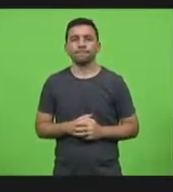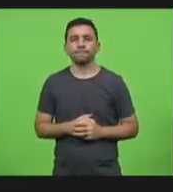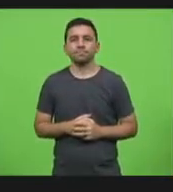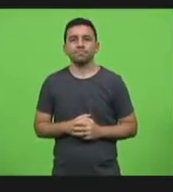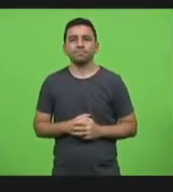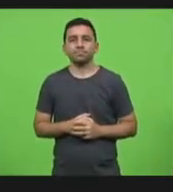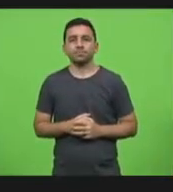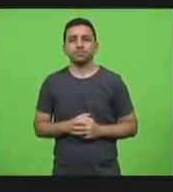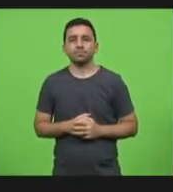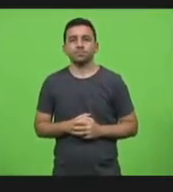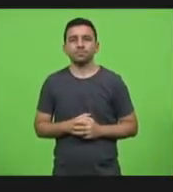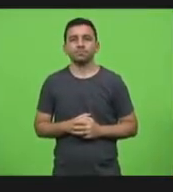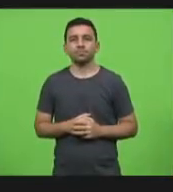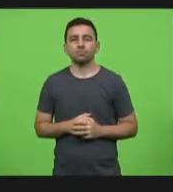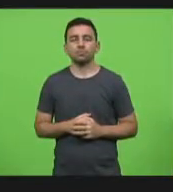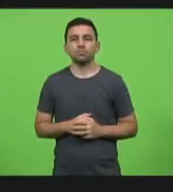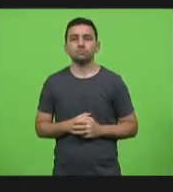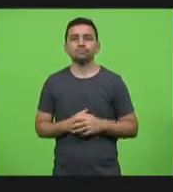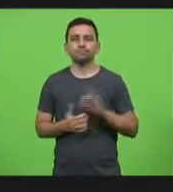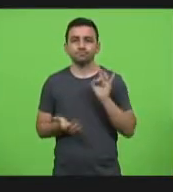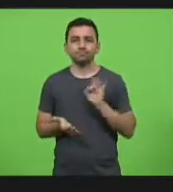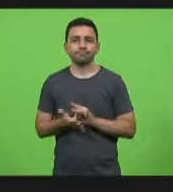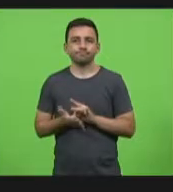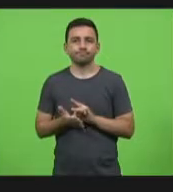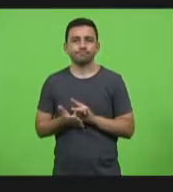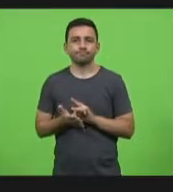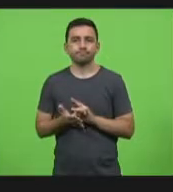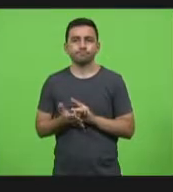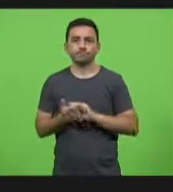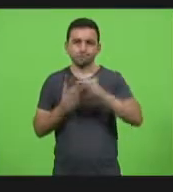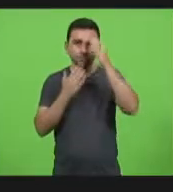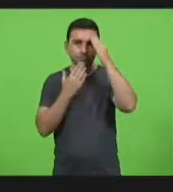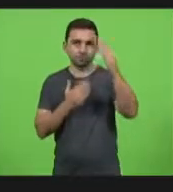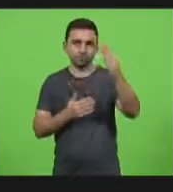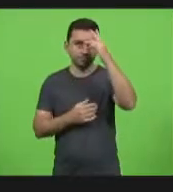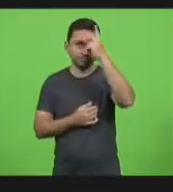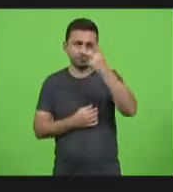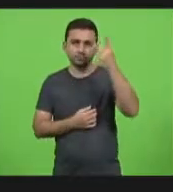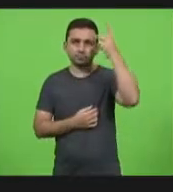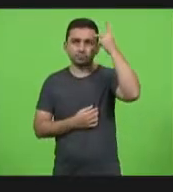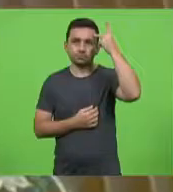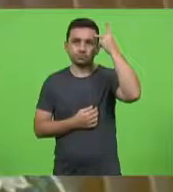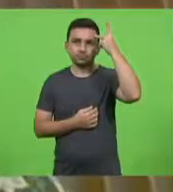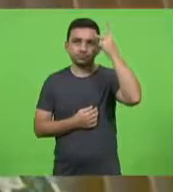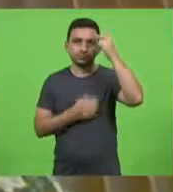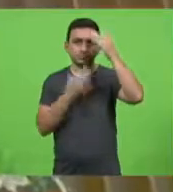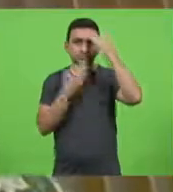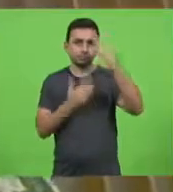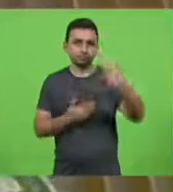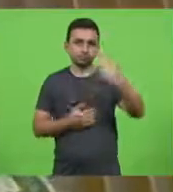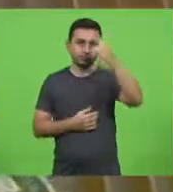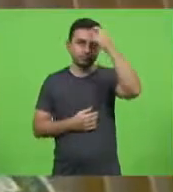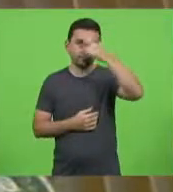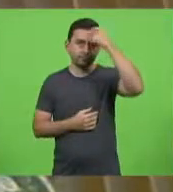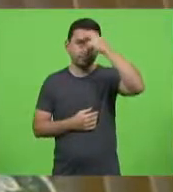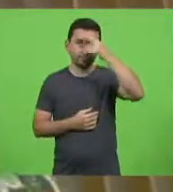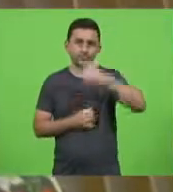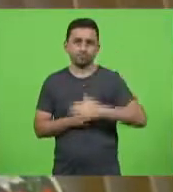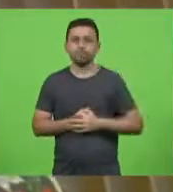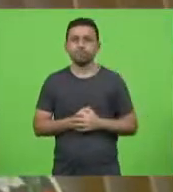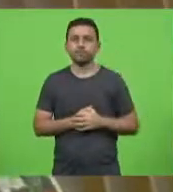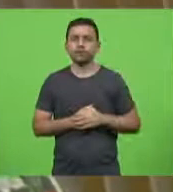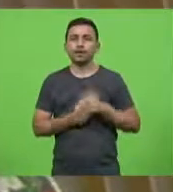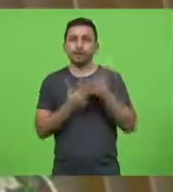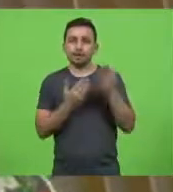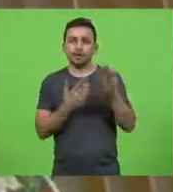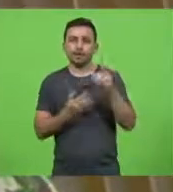Sim, senhor deputado. Na verdade, obrigado, deputada Paulinha, obrigado, deputado Maurício também. Deputado Maurício